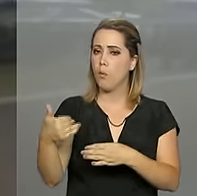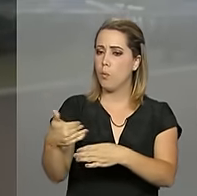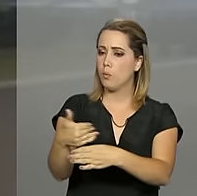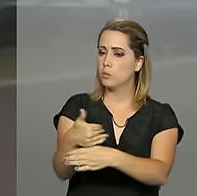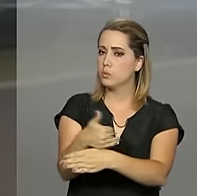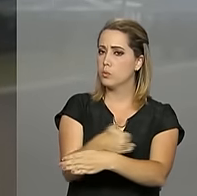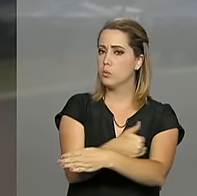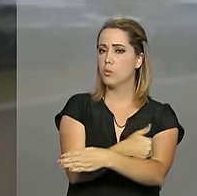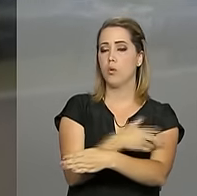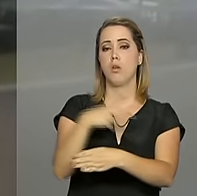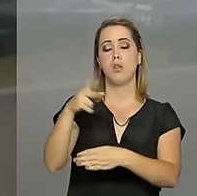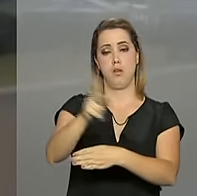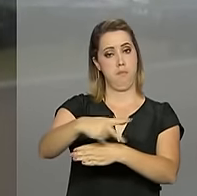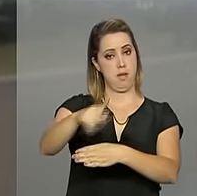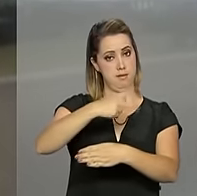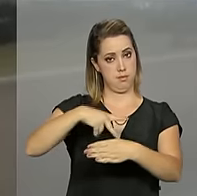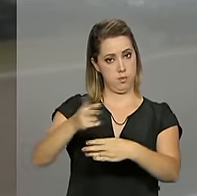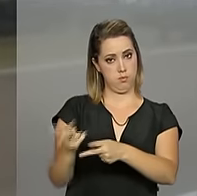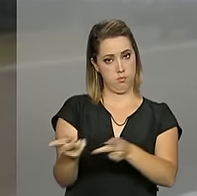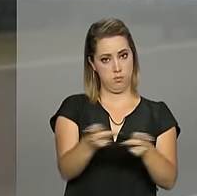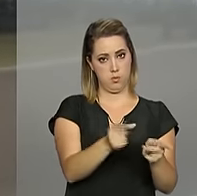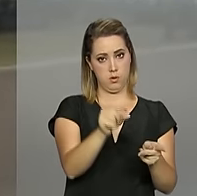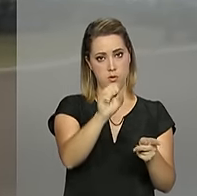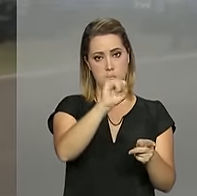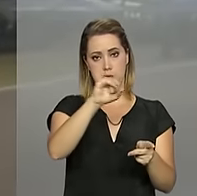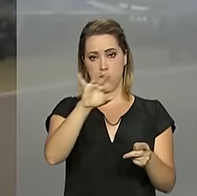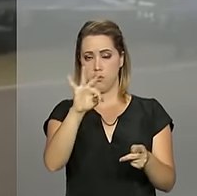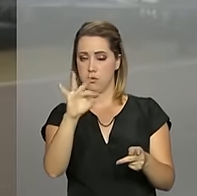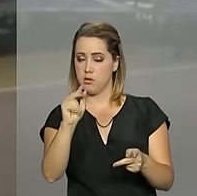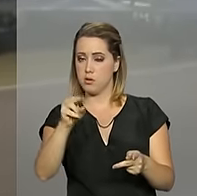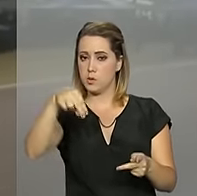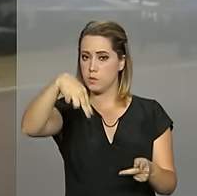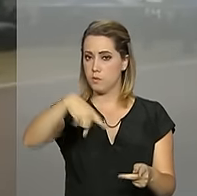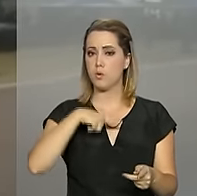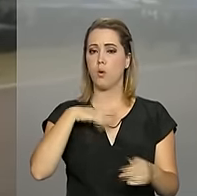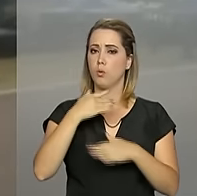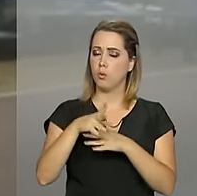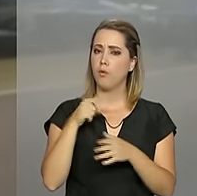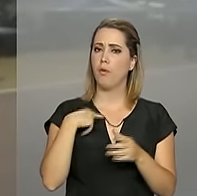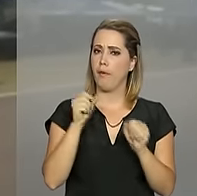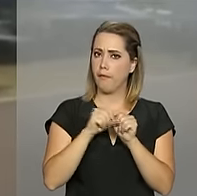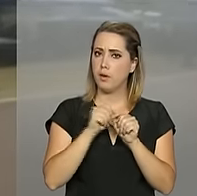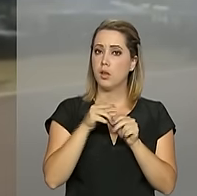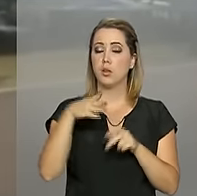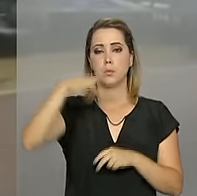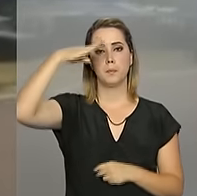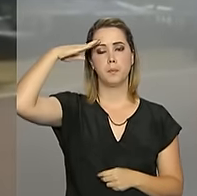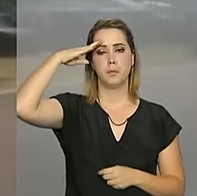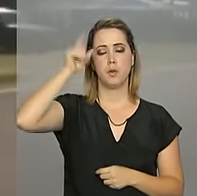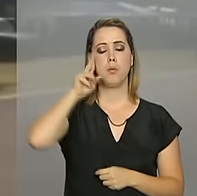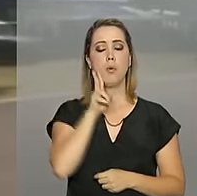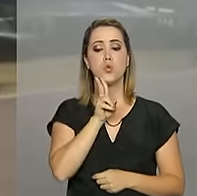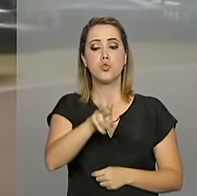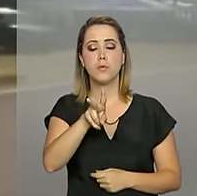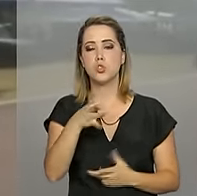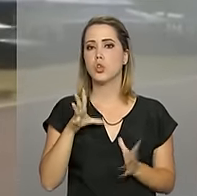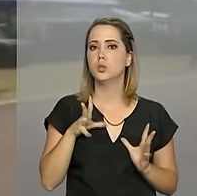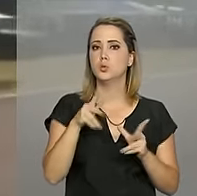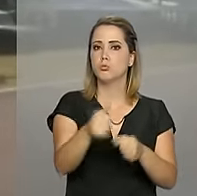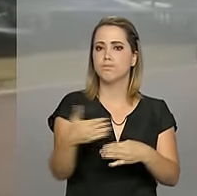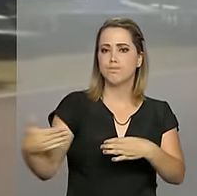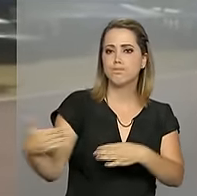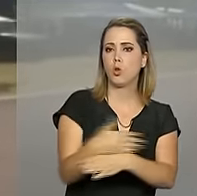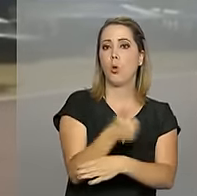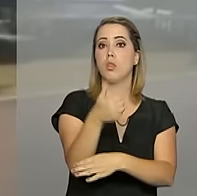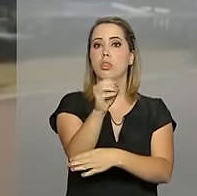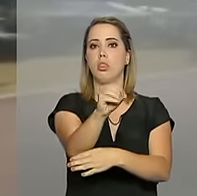Fronteiras, o SISFRON. O sistema foi desenvolvido pelo Exército e vai permitir a fiscalização da faixa de fronteira do Brasil